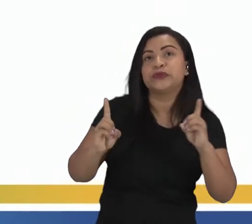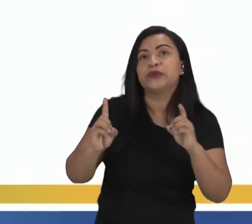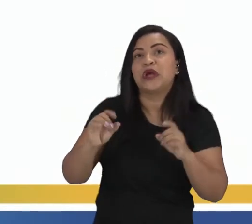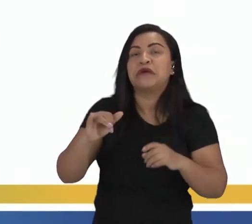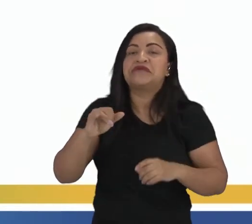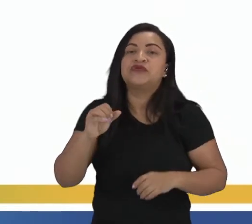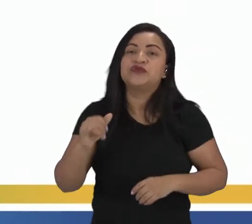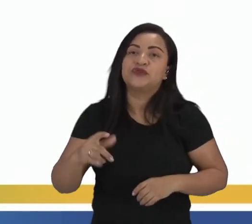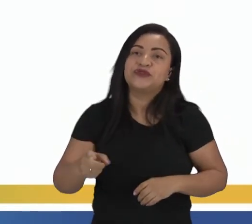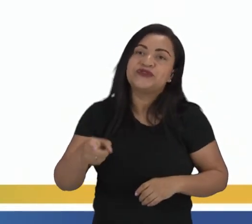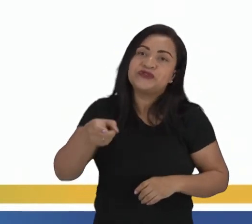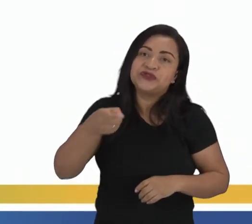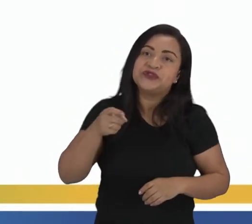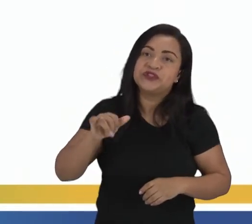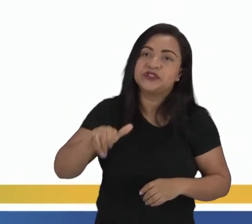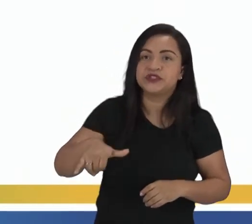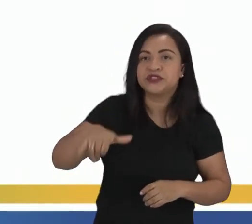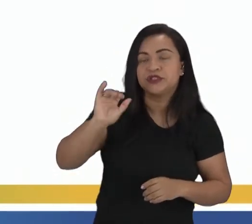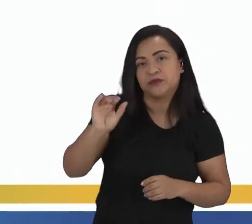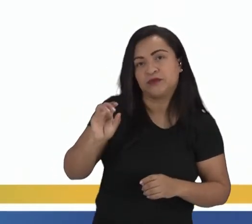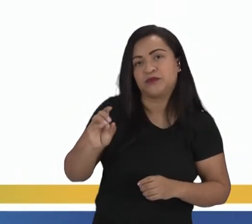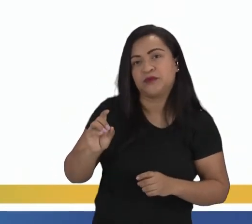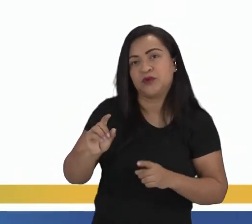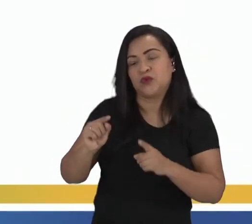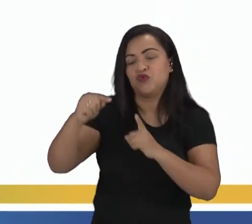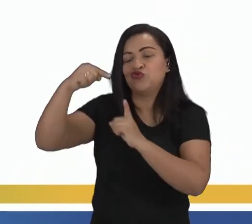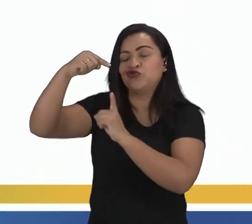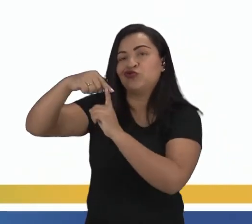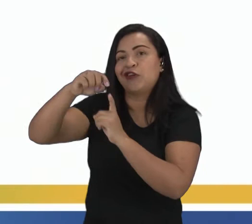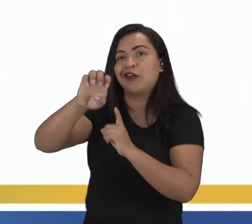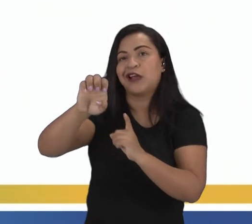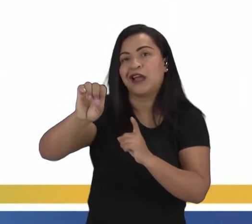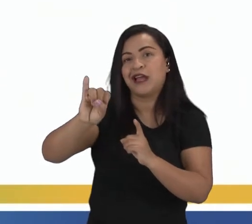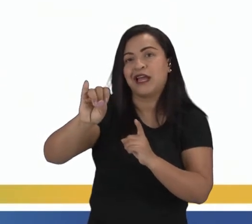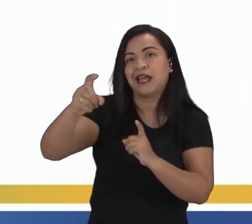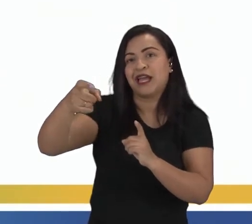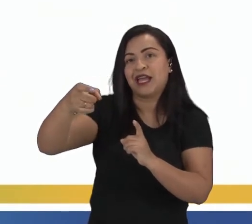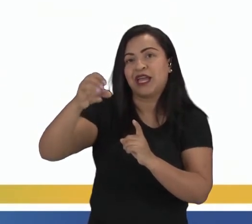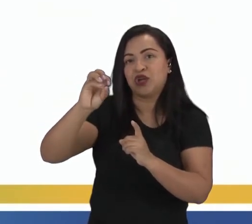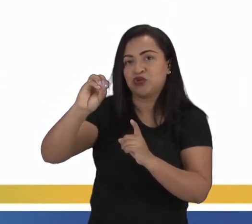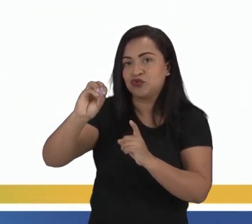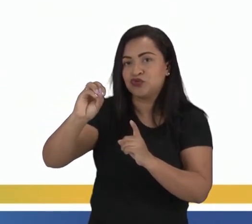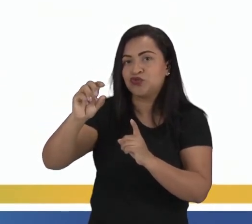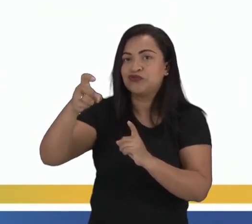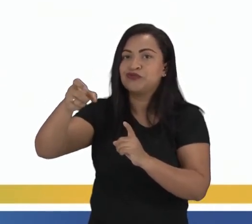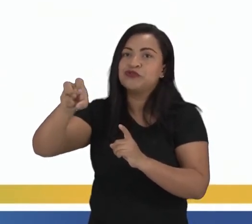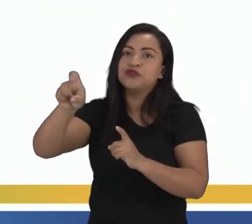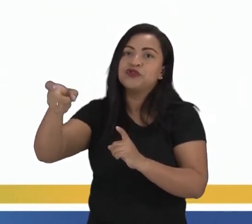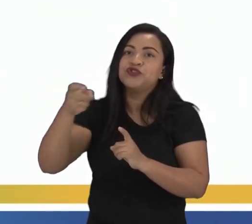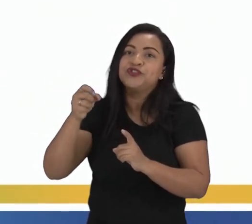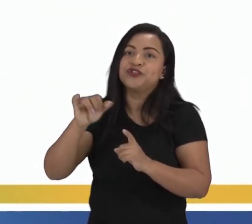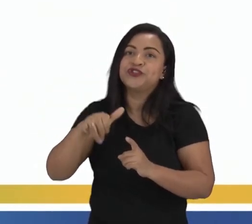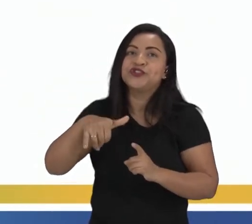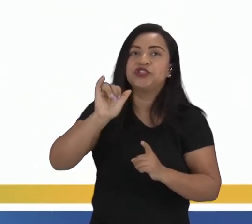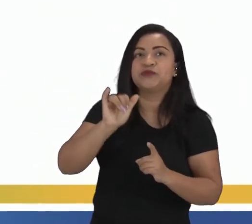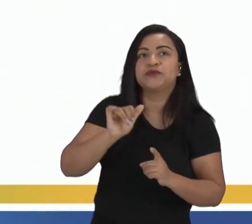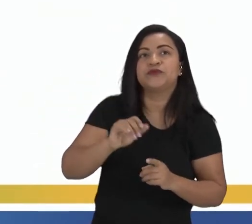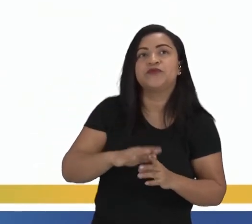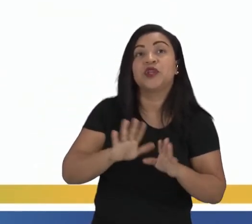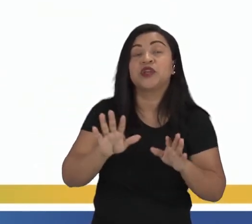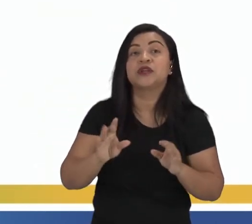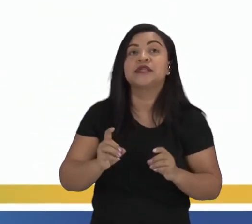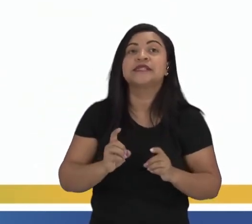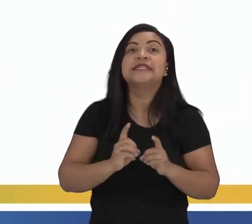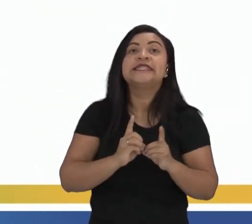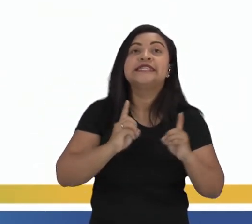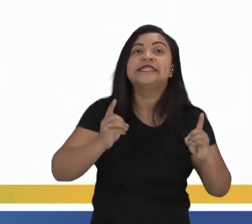y, tá? Os eixos x, y da matemática. Outra dica, isole os corpos e faça